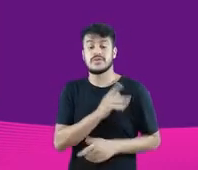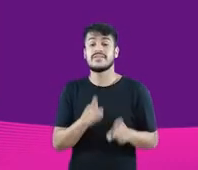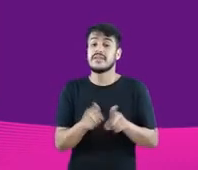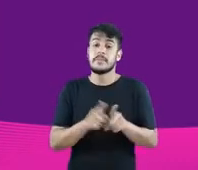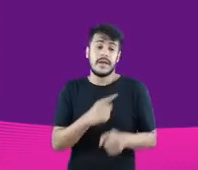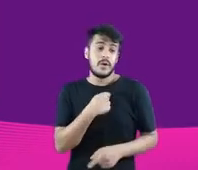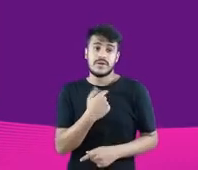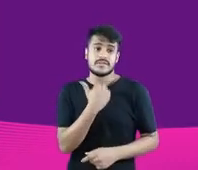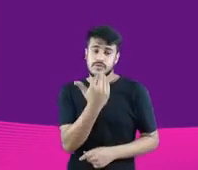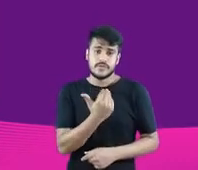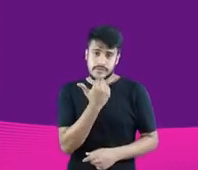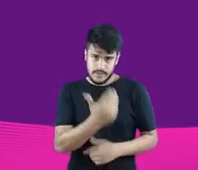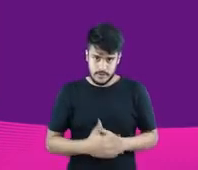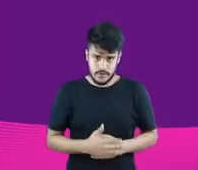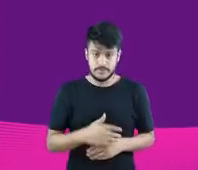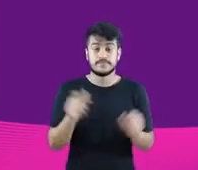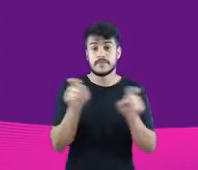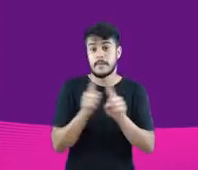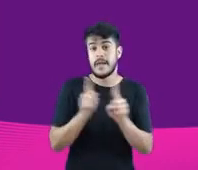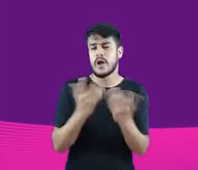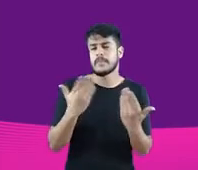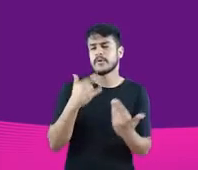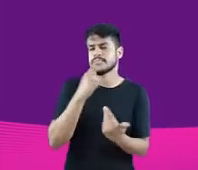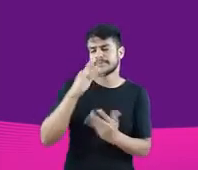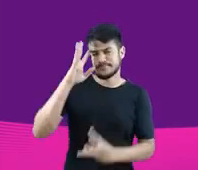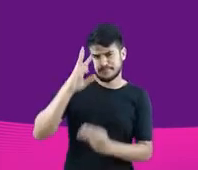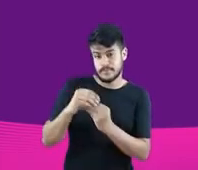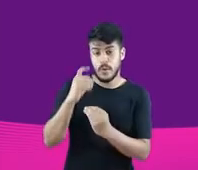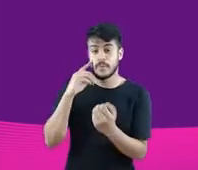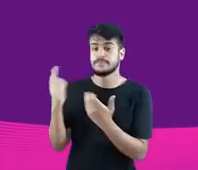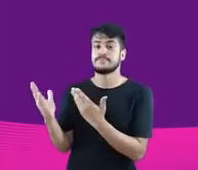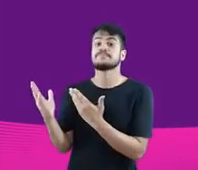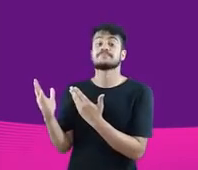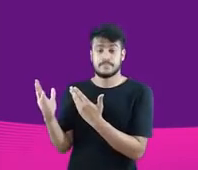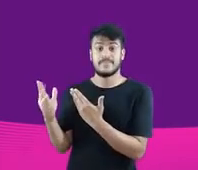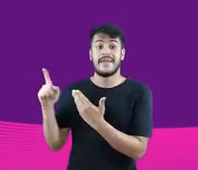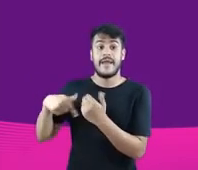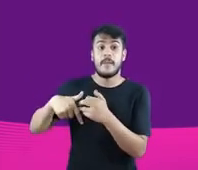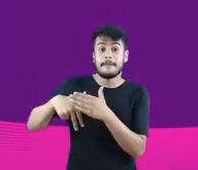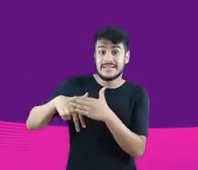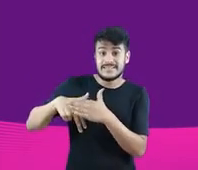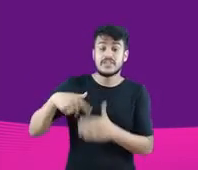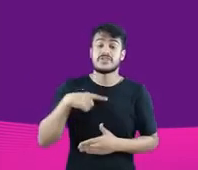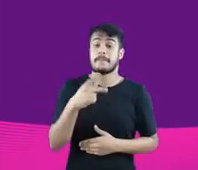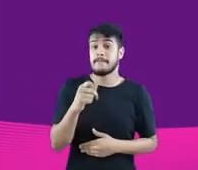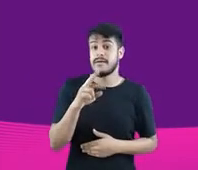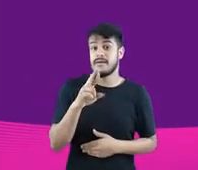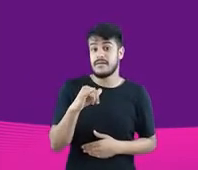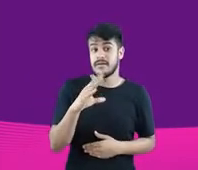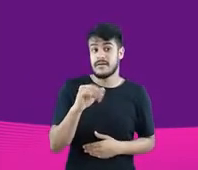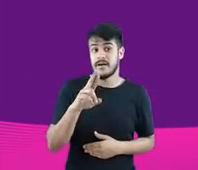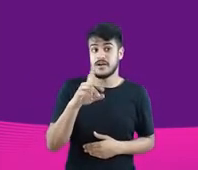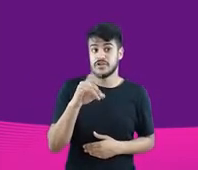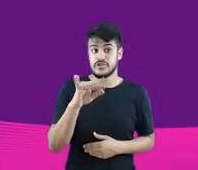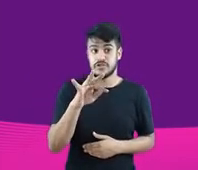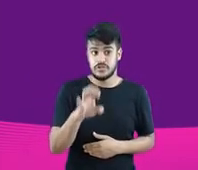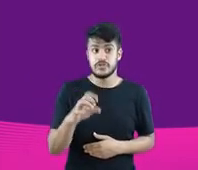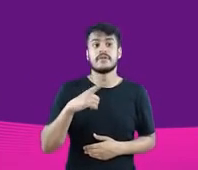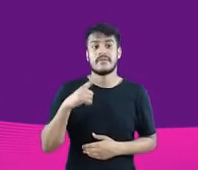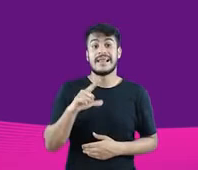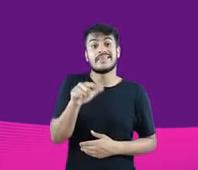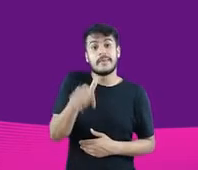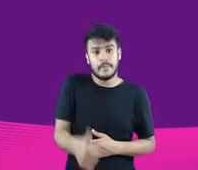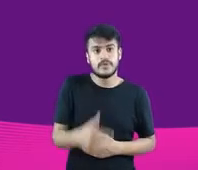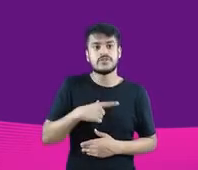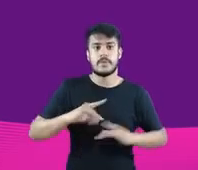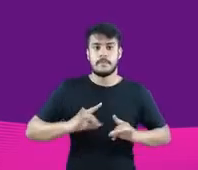Para ilustrar, um paciente com pericardite, um espessamento do pericárdio após radioterapia, e